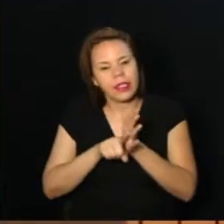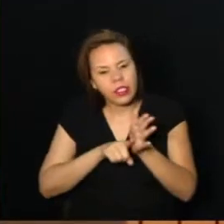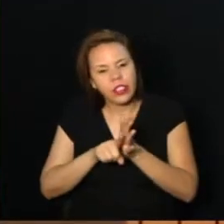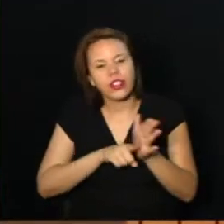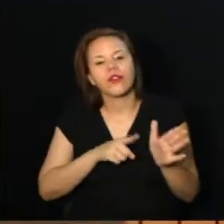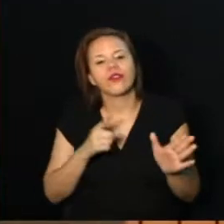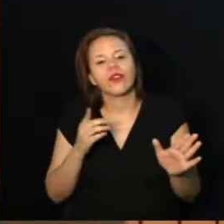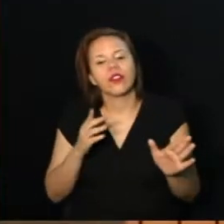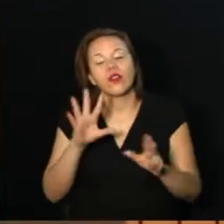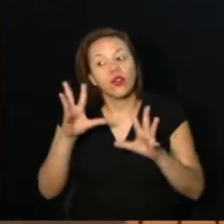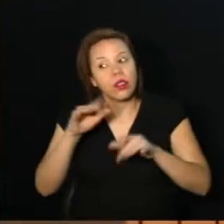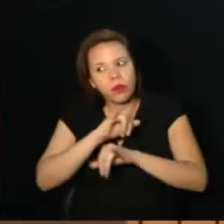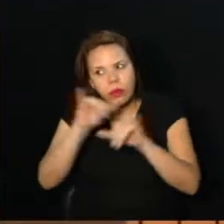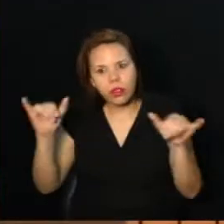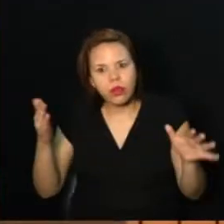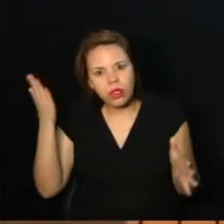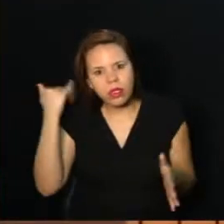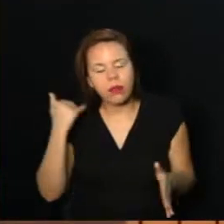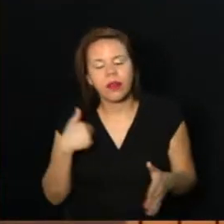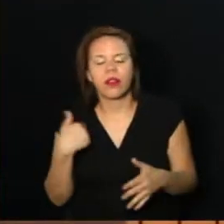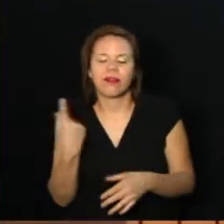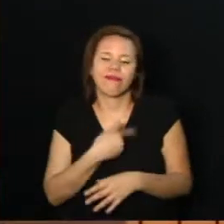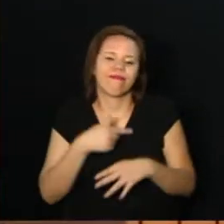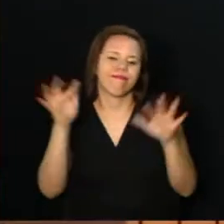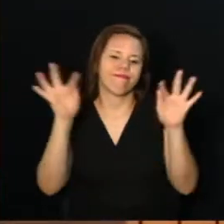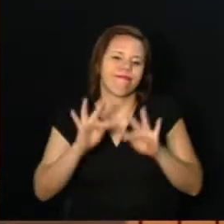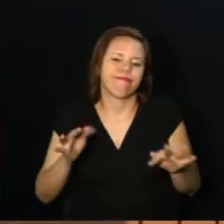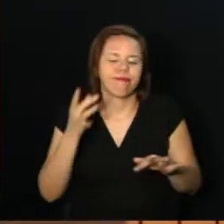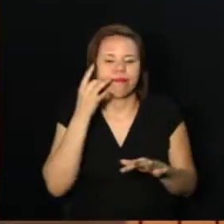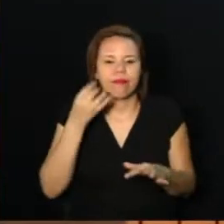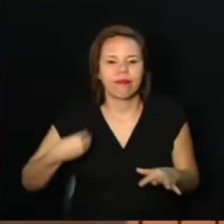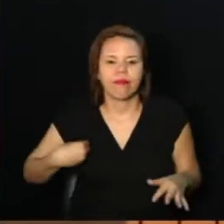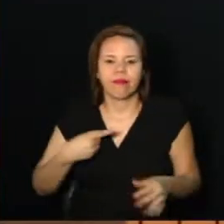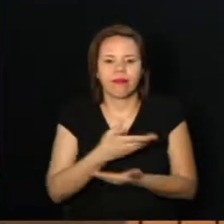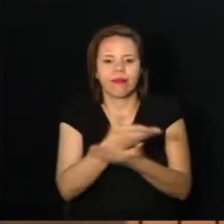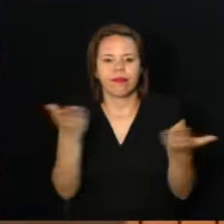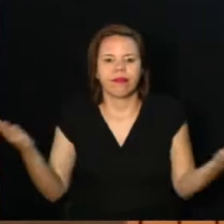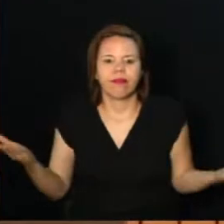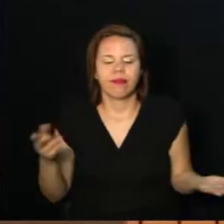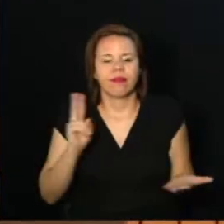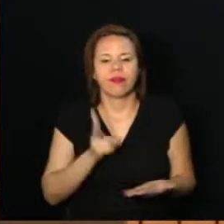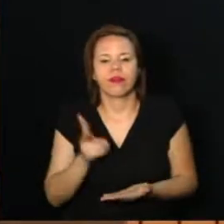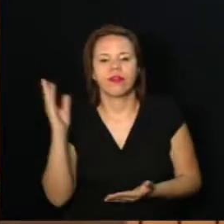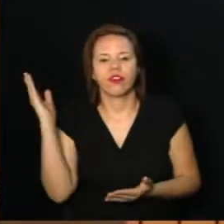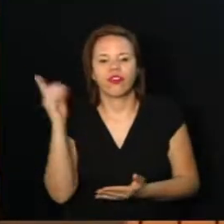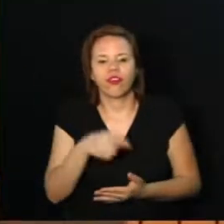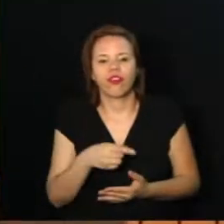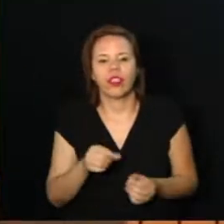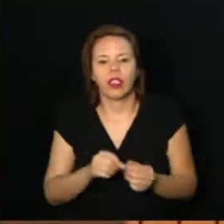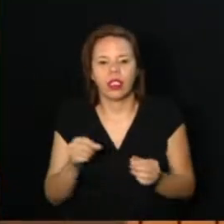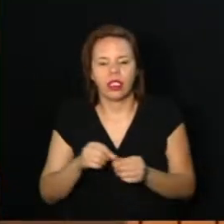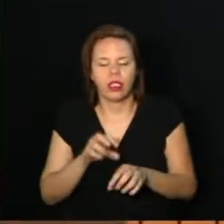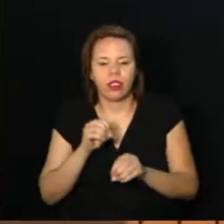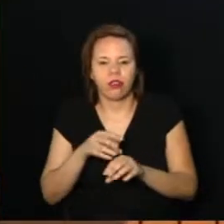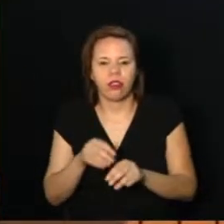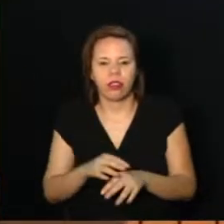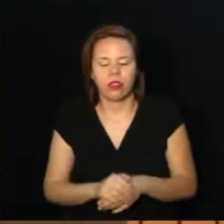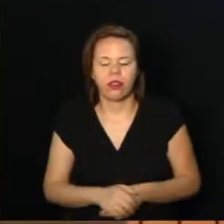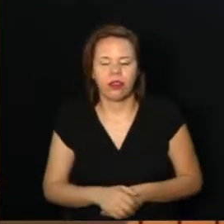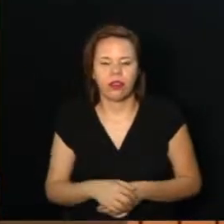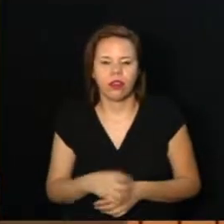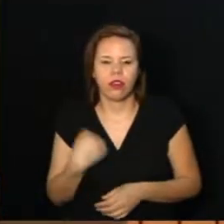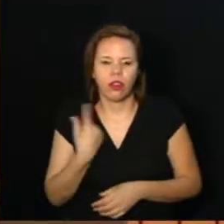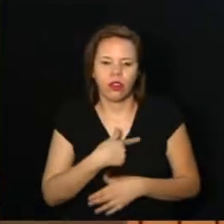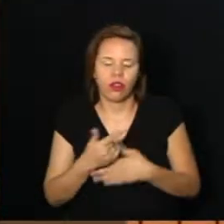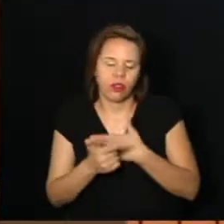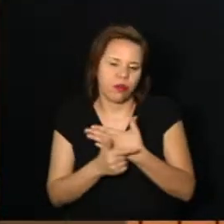população, né? Então, nós ficamos muito felizes pela presença de vocês, que estão diretamente relacionados à educação, e o nosso